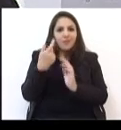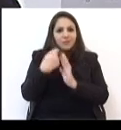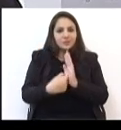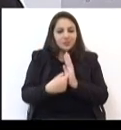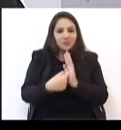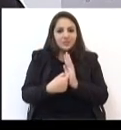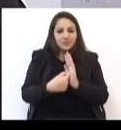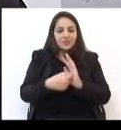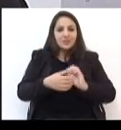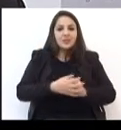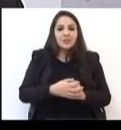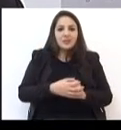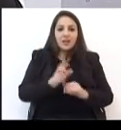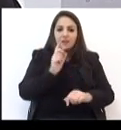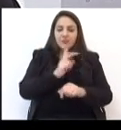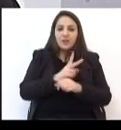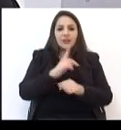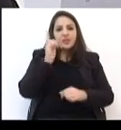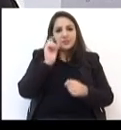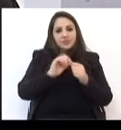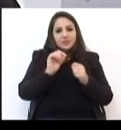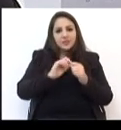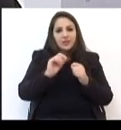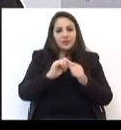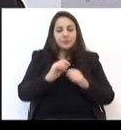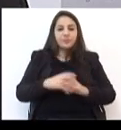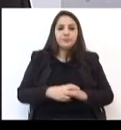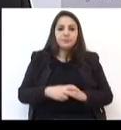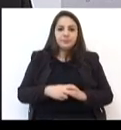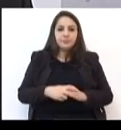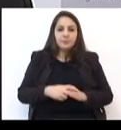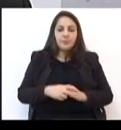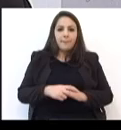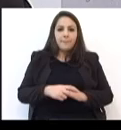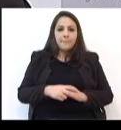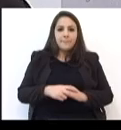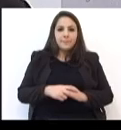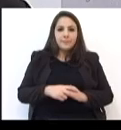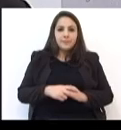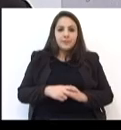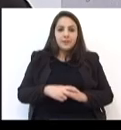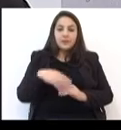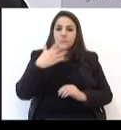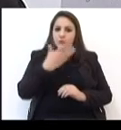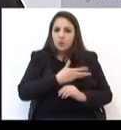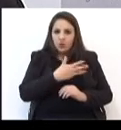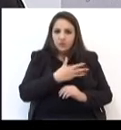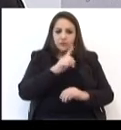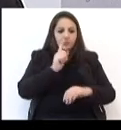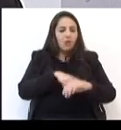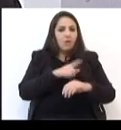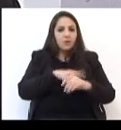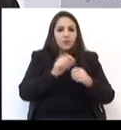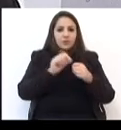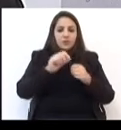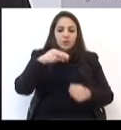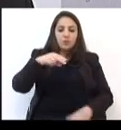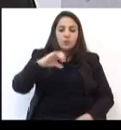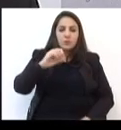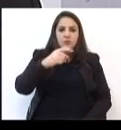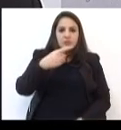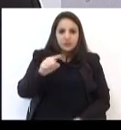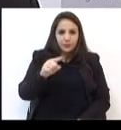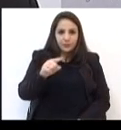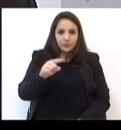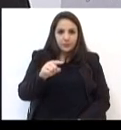nessas vagas pelos quais prestaram concurso público. Então nós prontamente fizemos uma moção, acho que cabe a